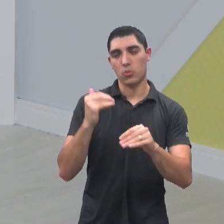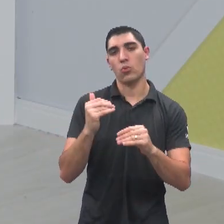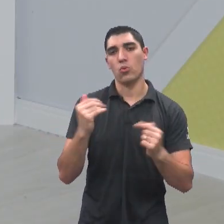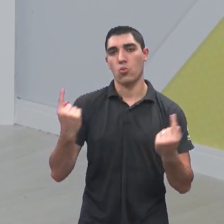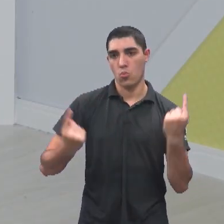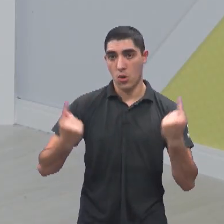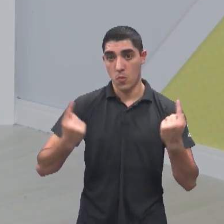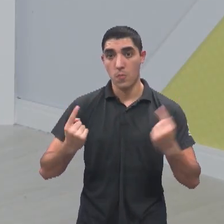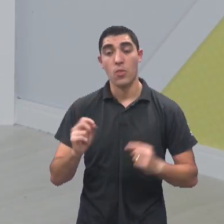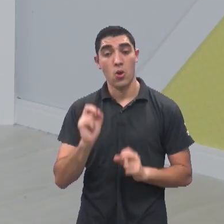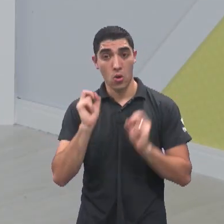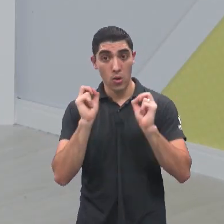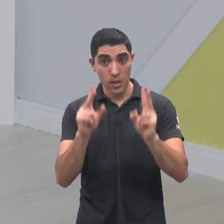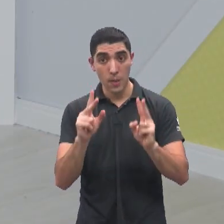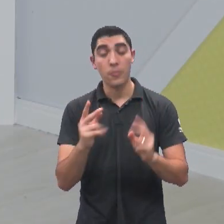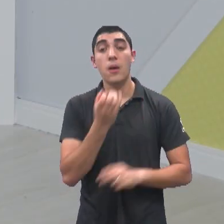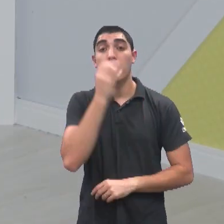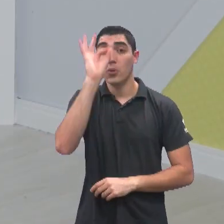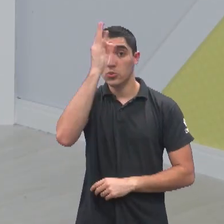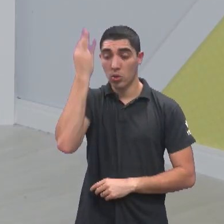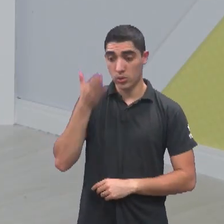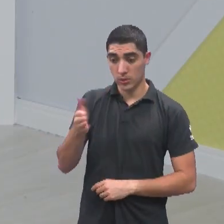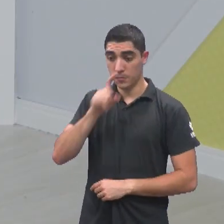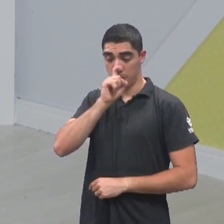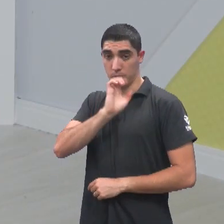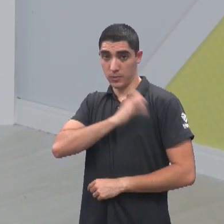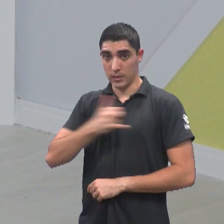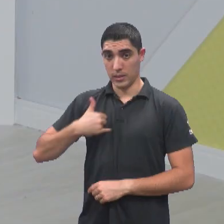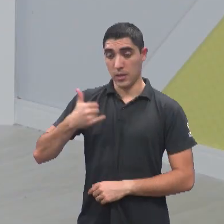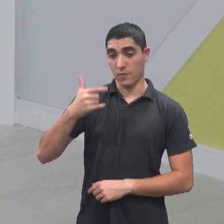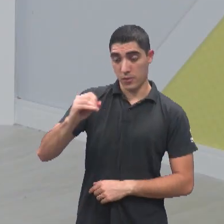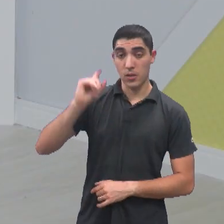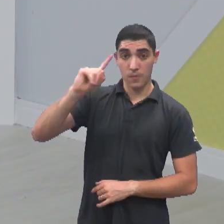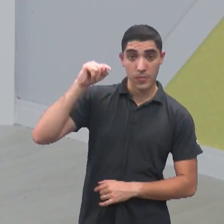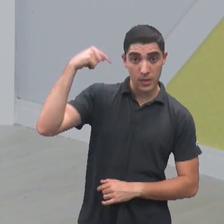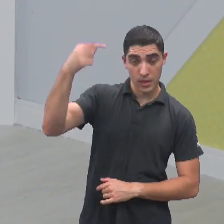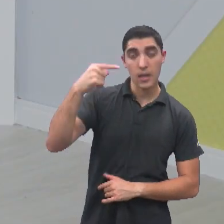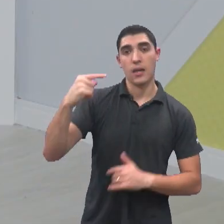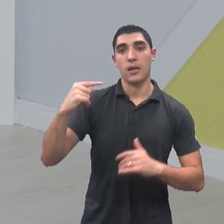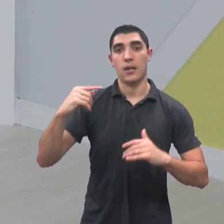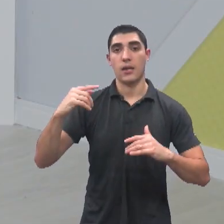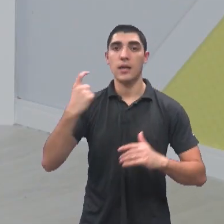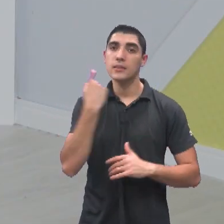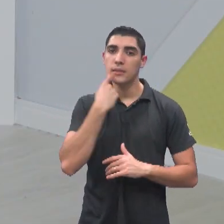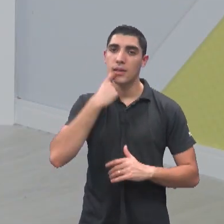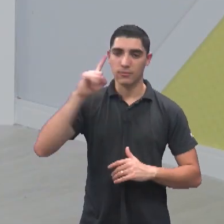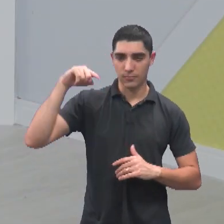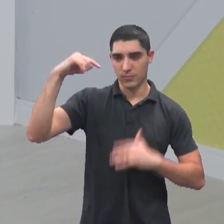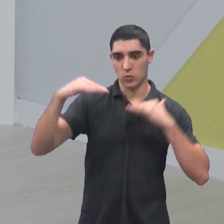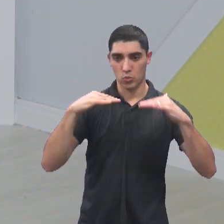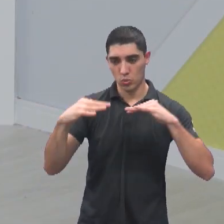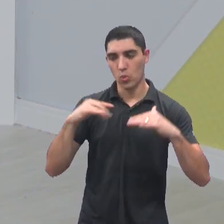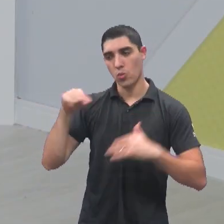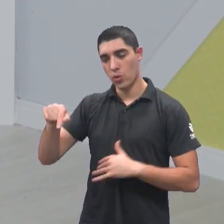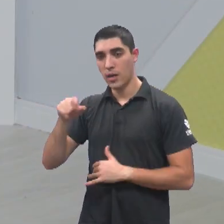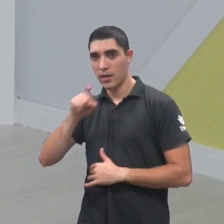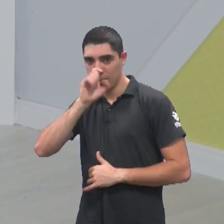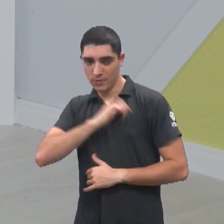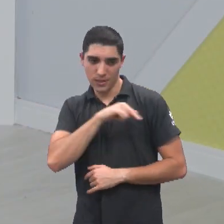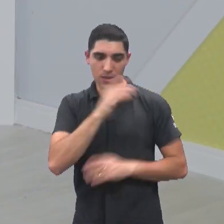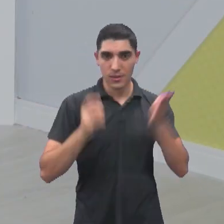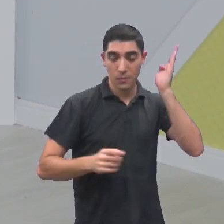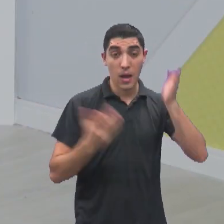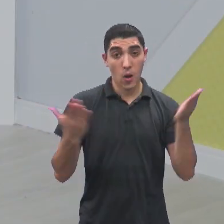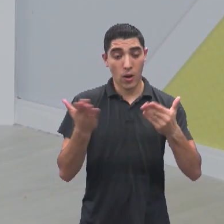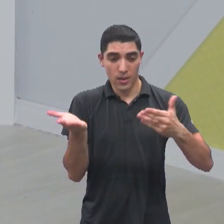meninos do sub-20, próxima rodada no próximo final de semana, repito, o clássico contra o Taubaté no Joaquinzão. A gente vai para o primeiro intervalo do